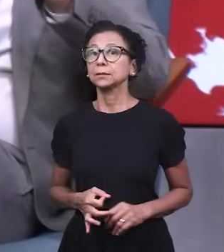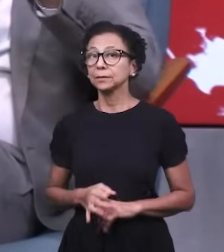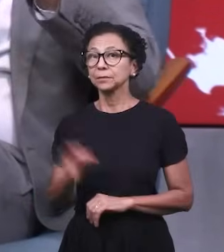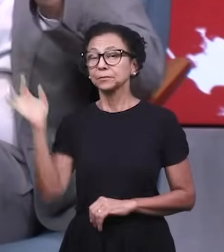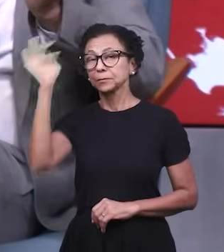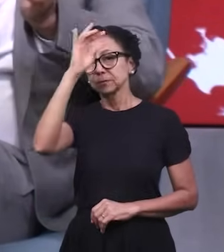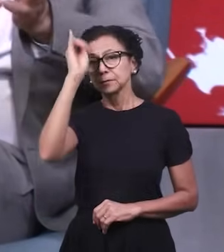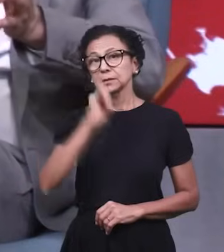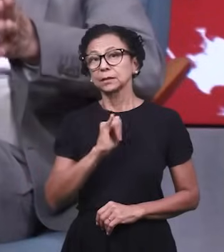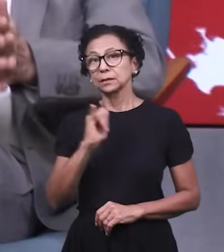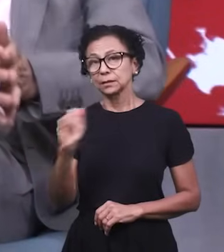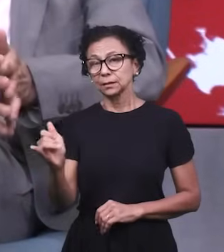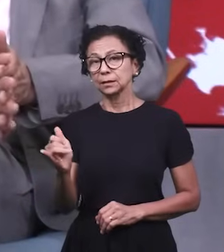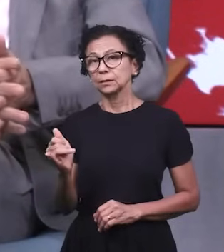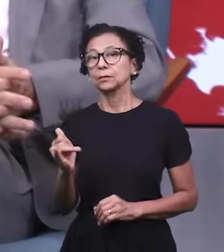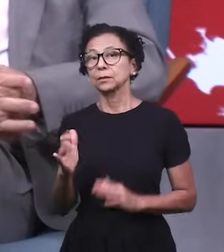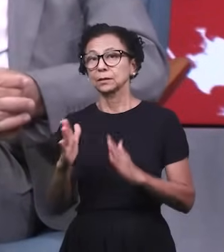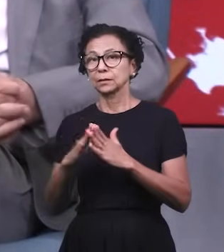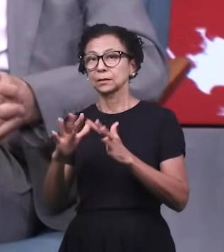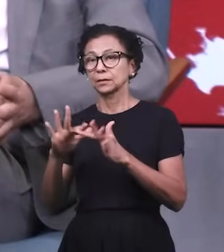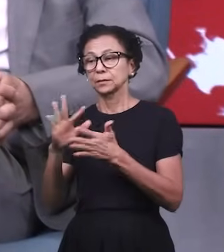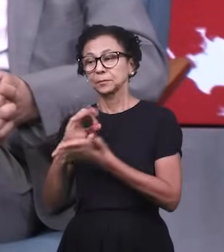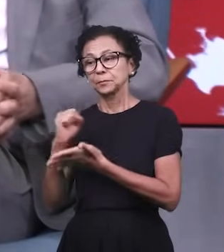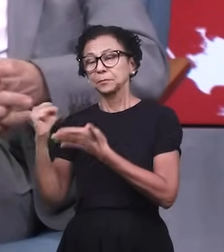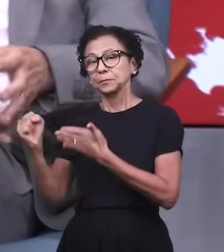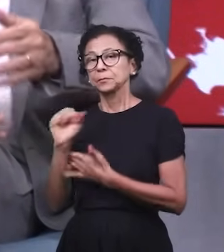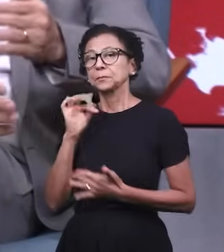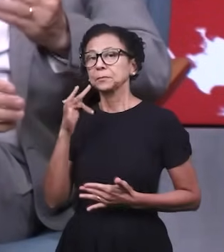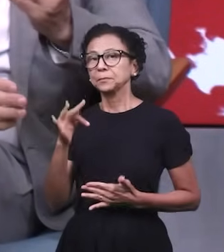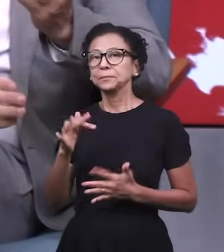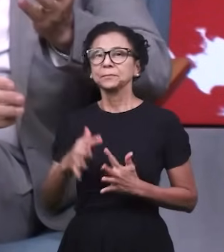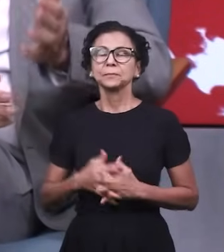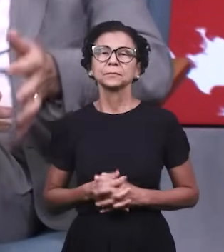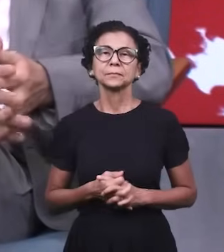Então, as curas no ministério de Jesus são